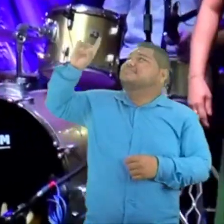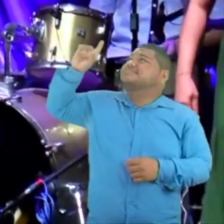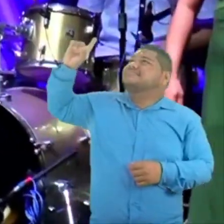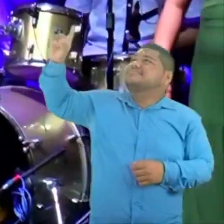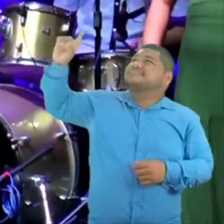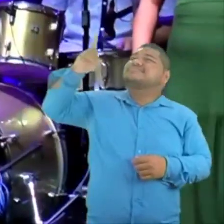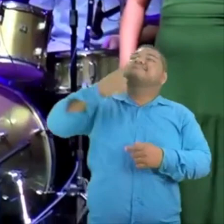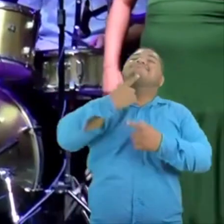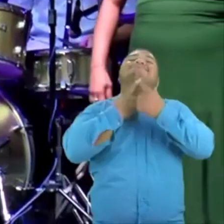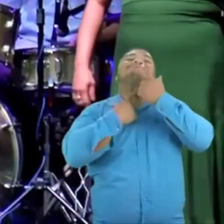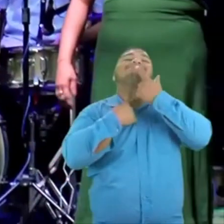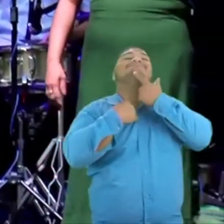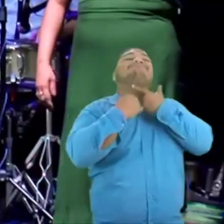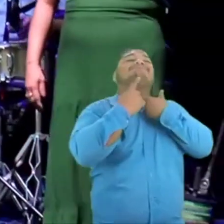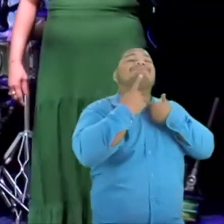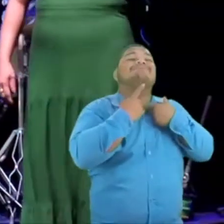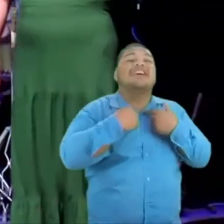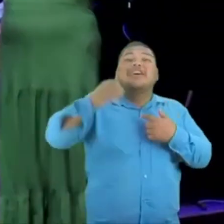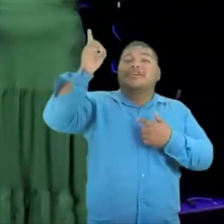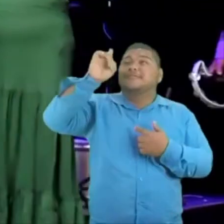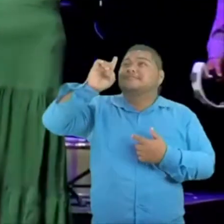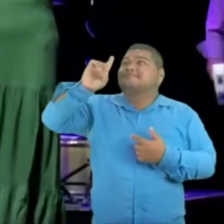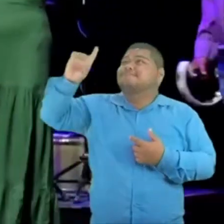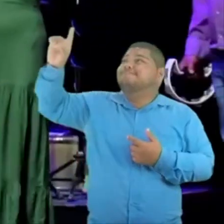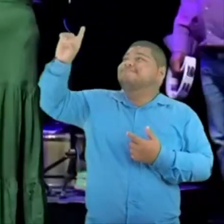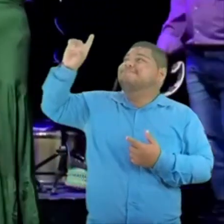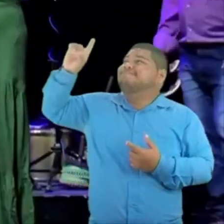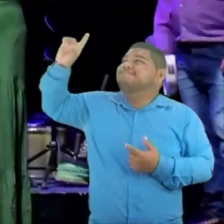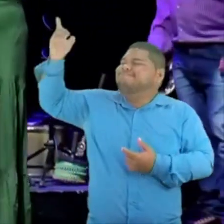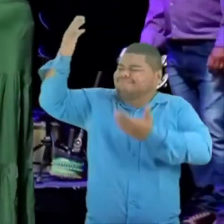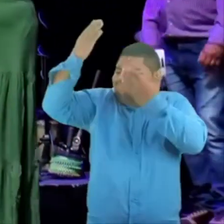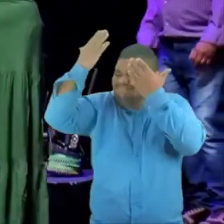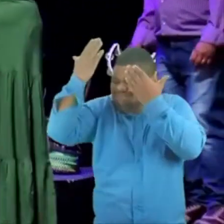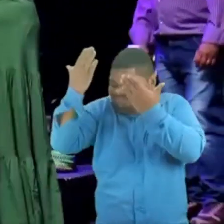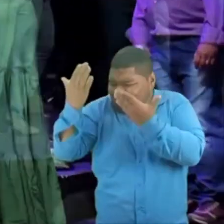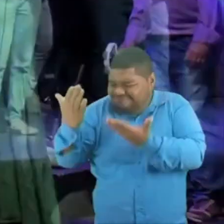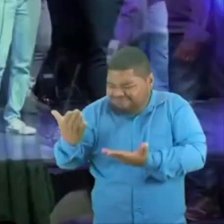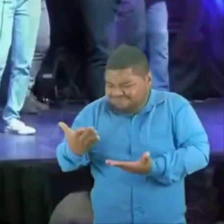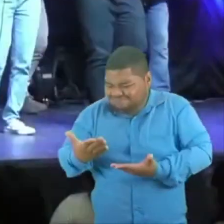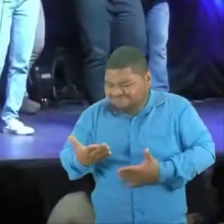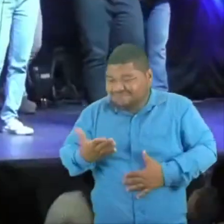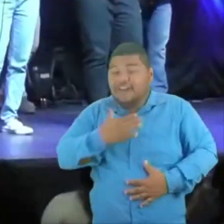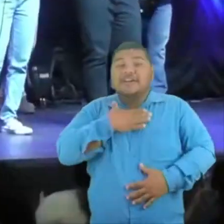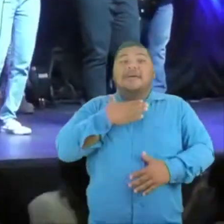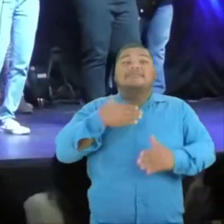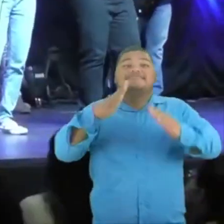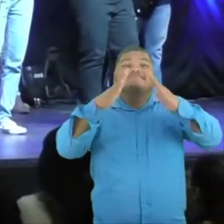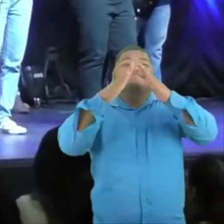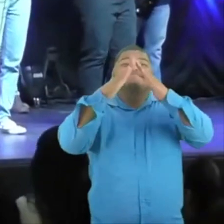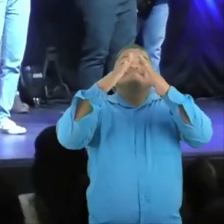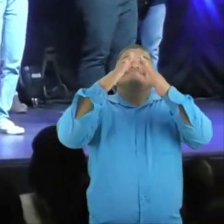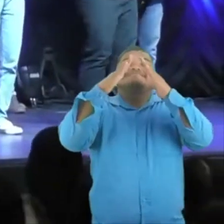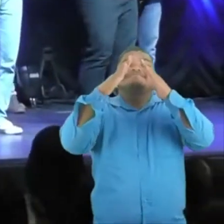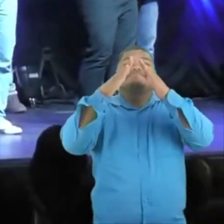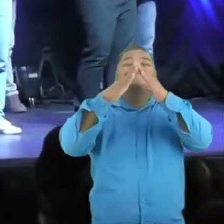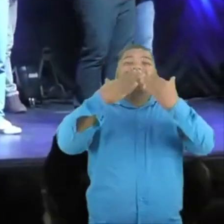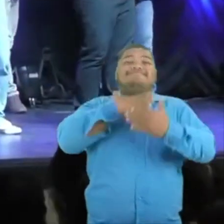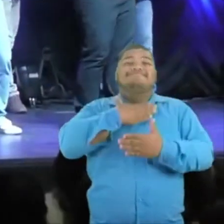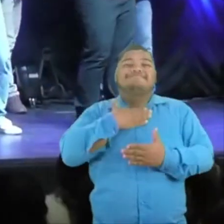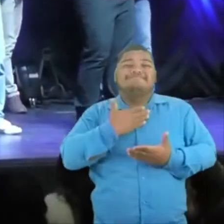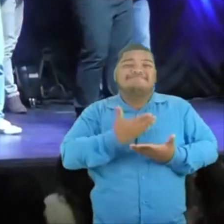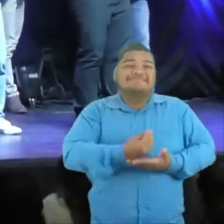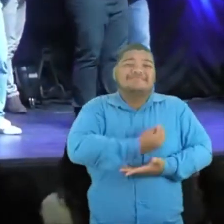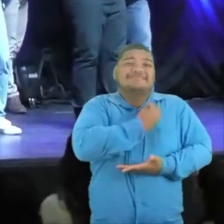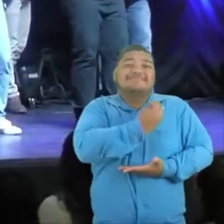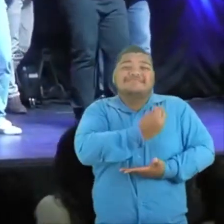a Tua vontade. Em Tua presença está minha casa e